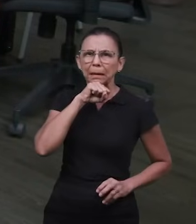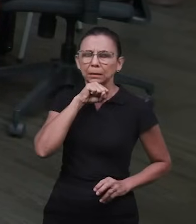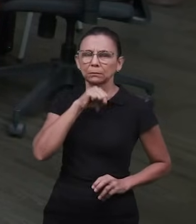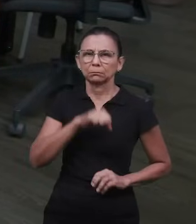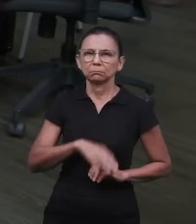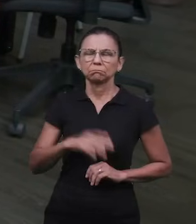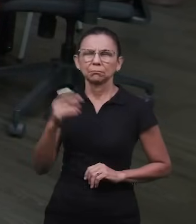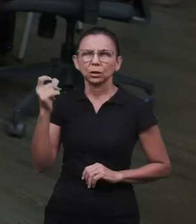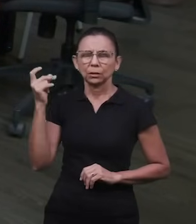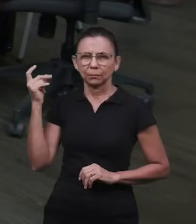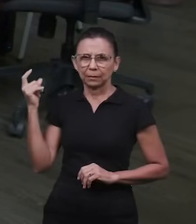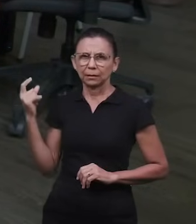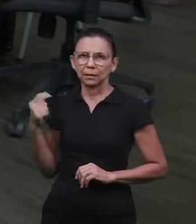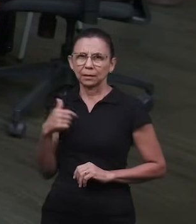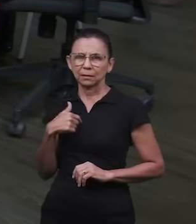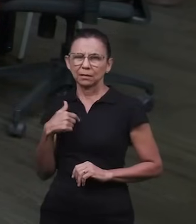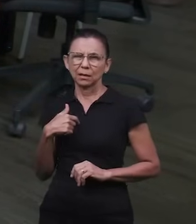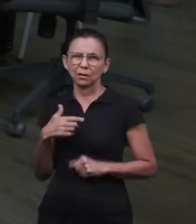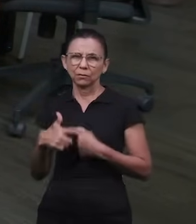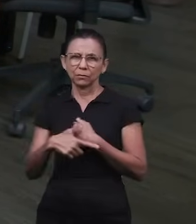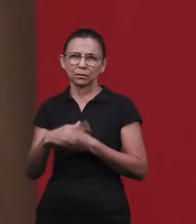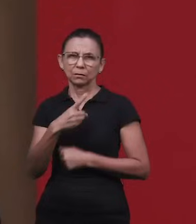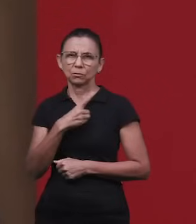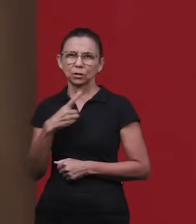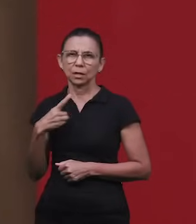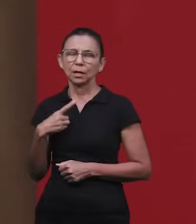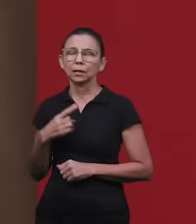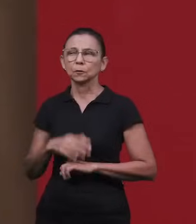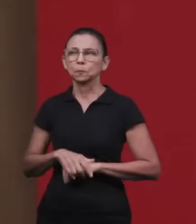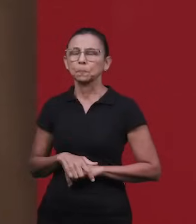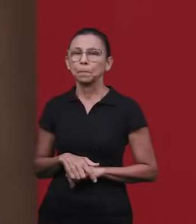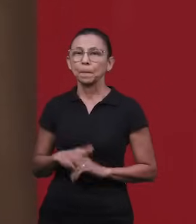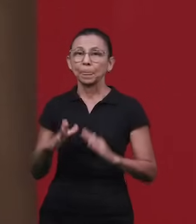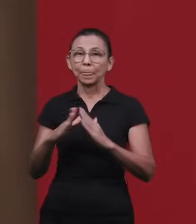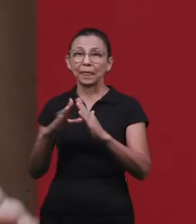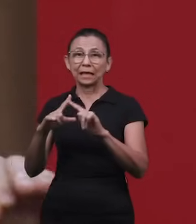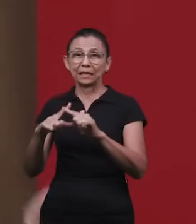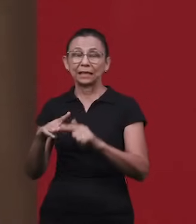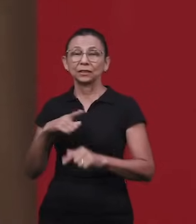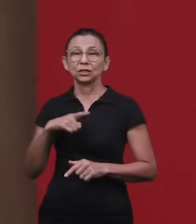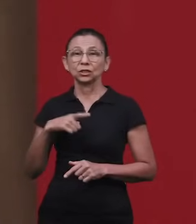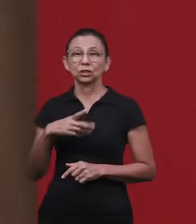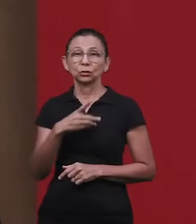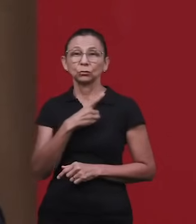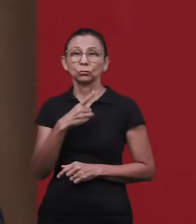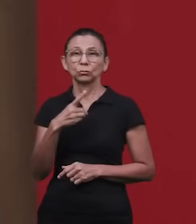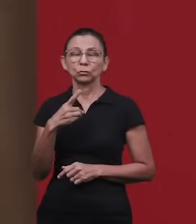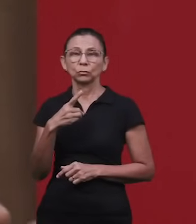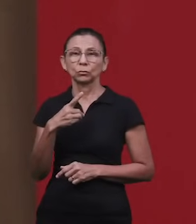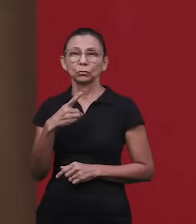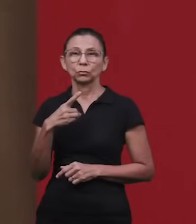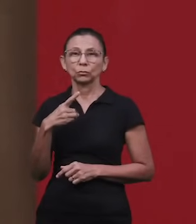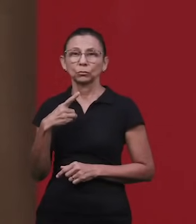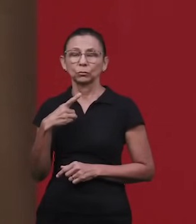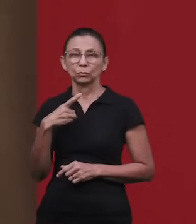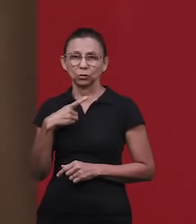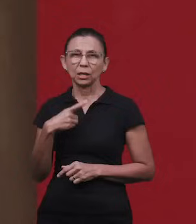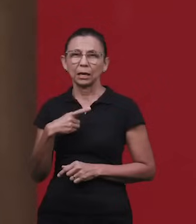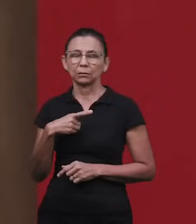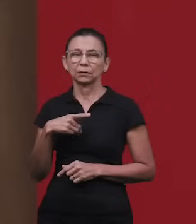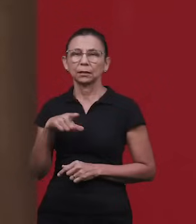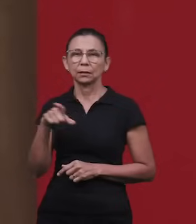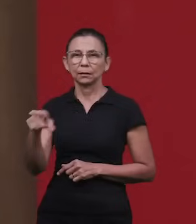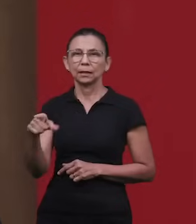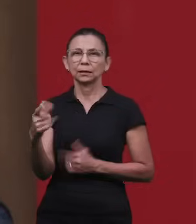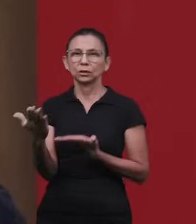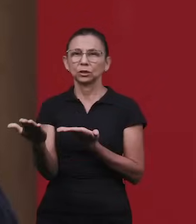tempo, né? Eu, na época era diácono ainda, mas tinha um jovem lá que ele tinha um conflito muito grande com o pai dele era ímpio e às vezes maltratava